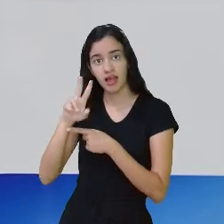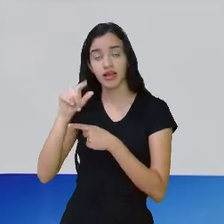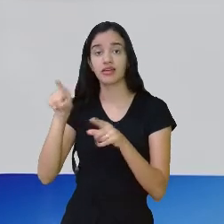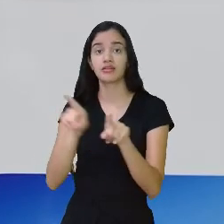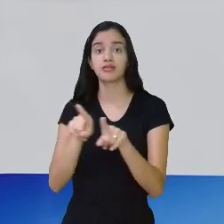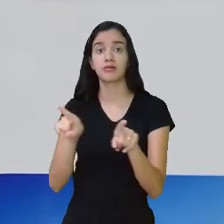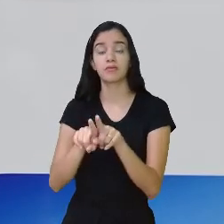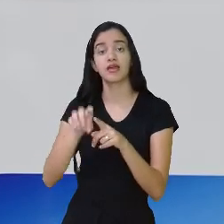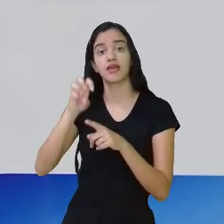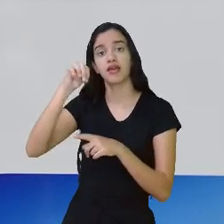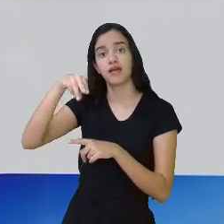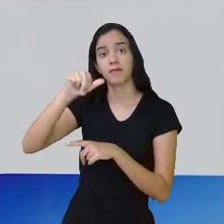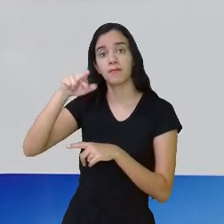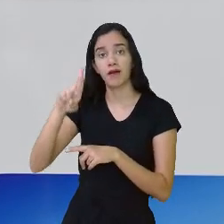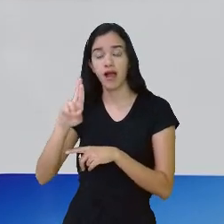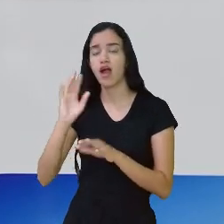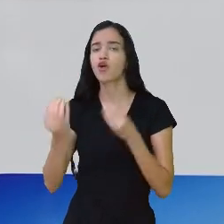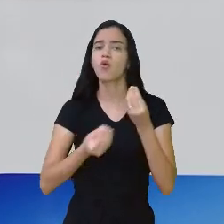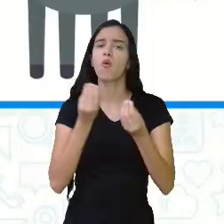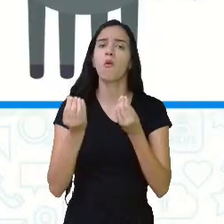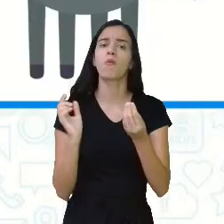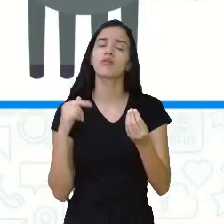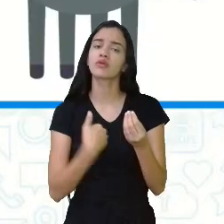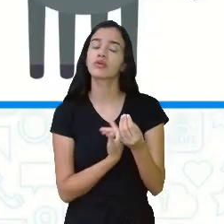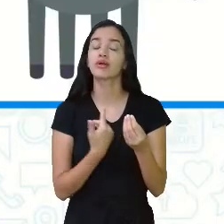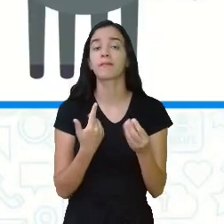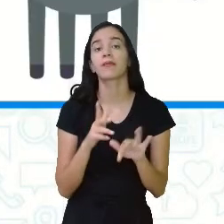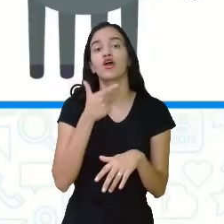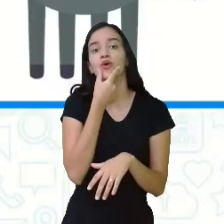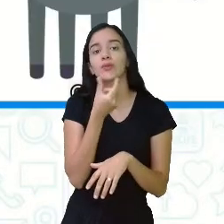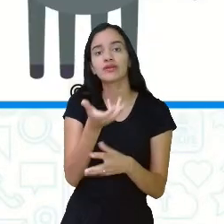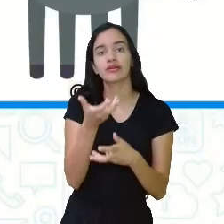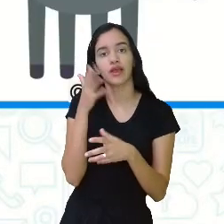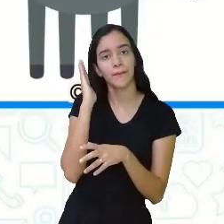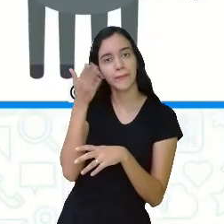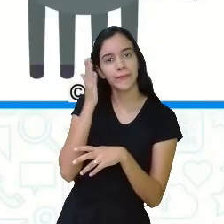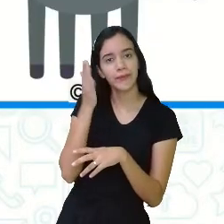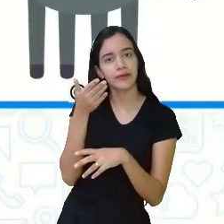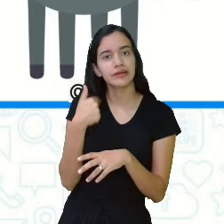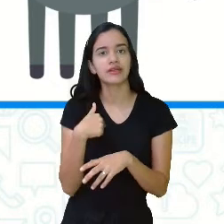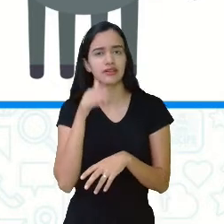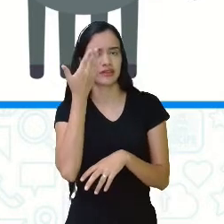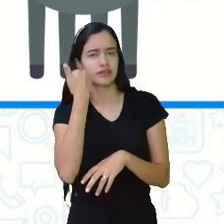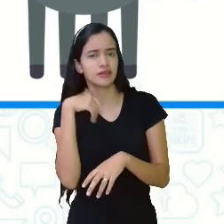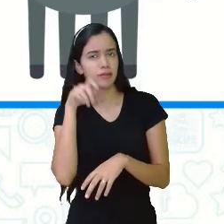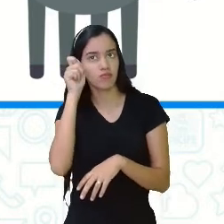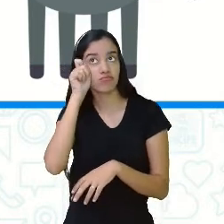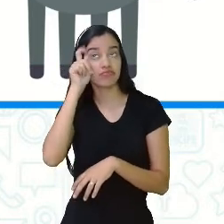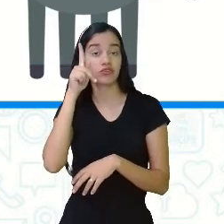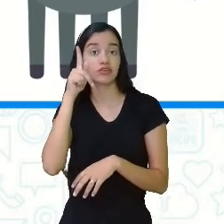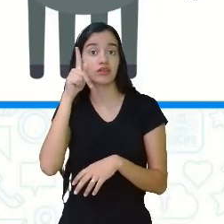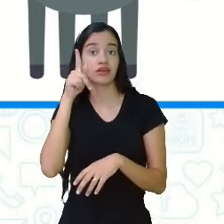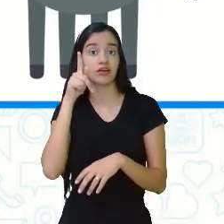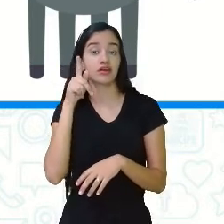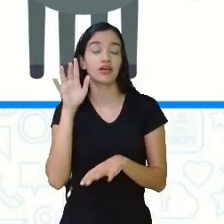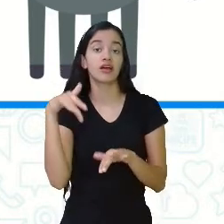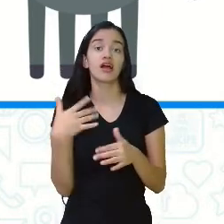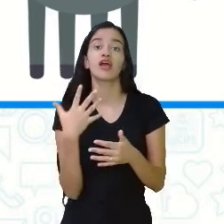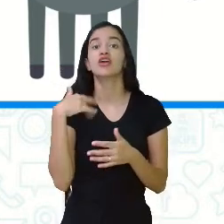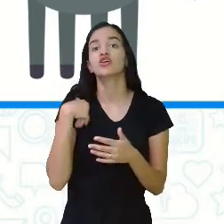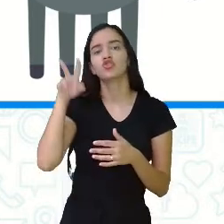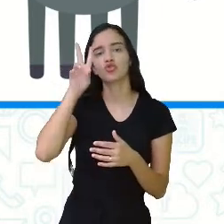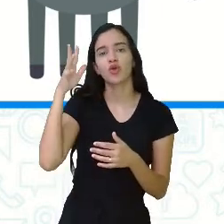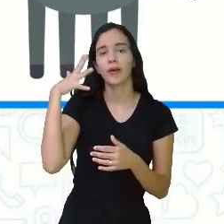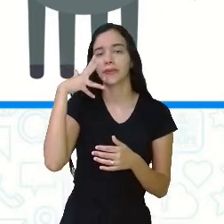rimam. Então, olha só como é que a gente pode ler. O menino quer um burrinho que saiba inventar histórias bonitas